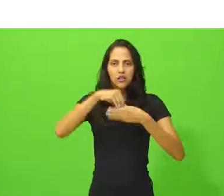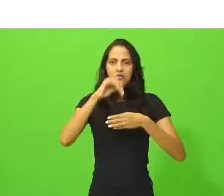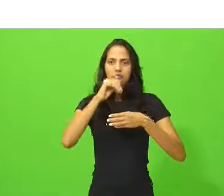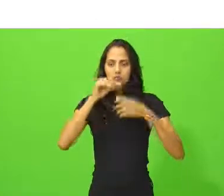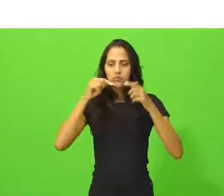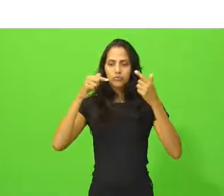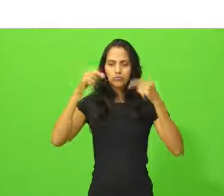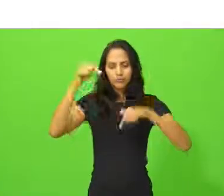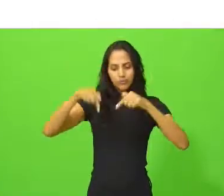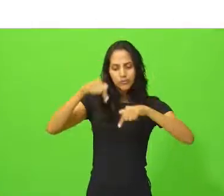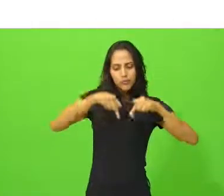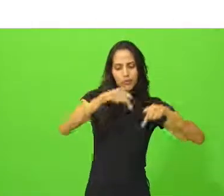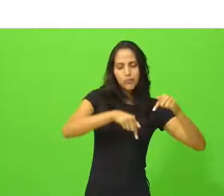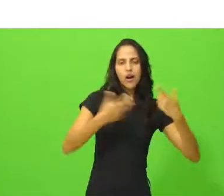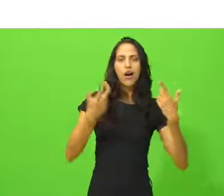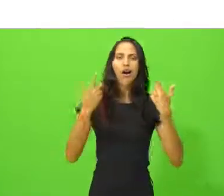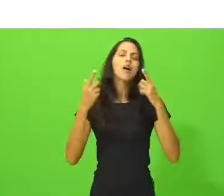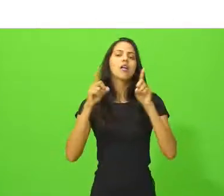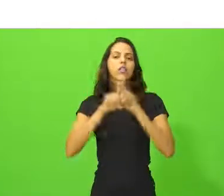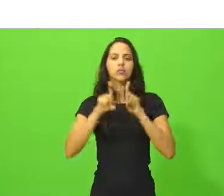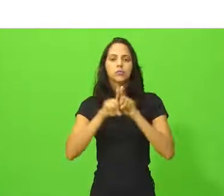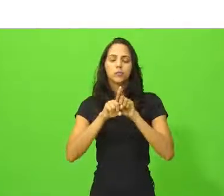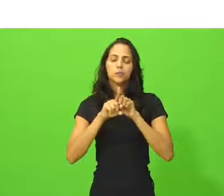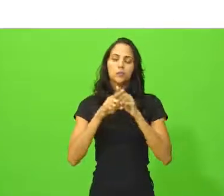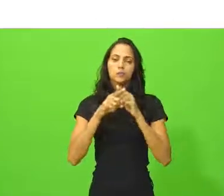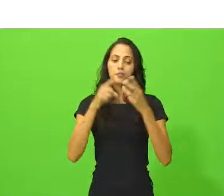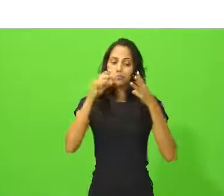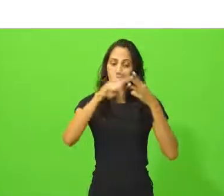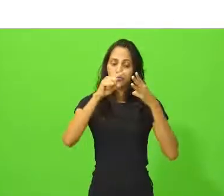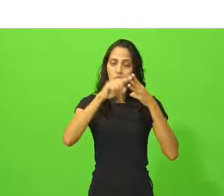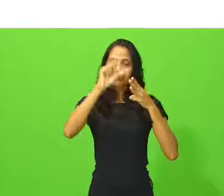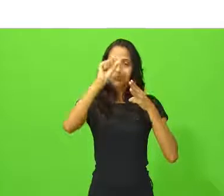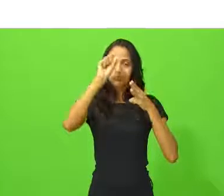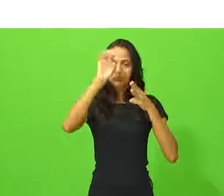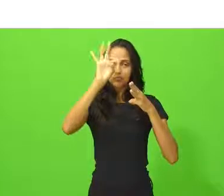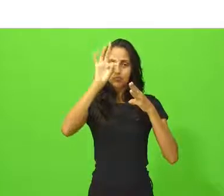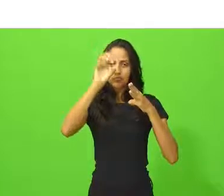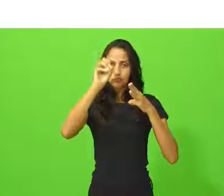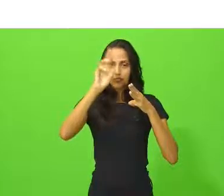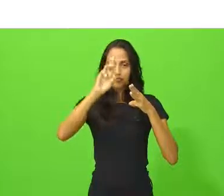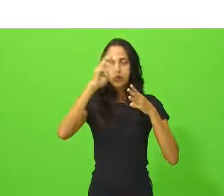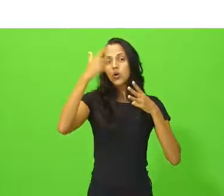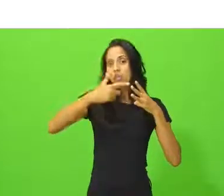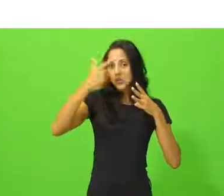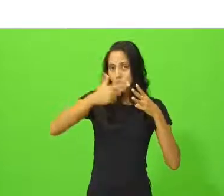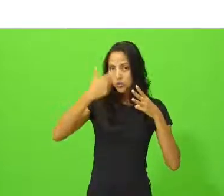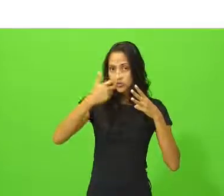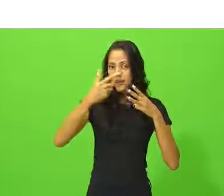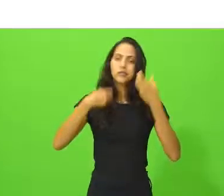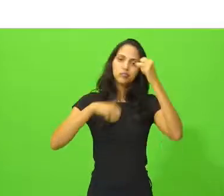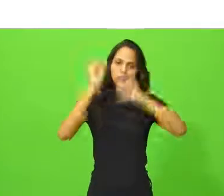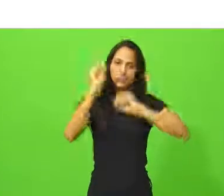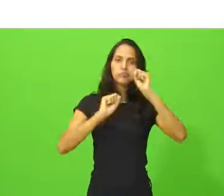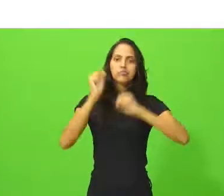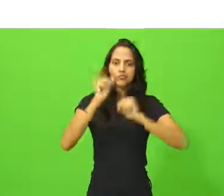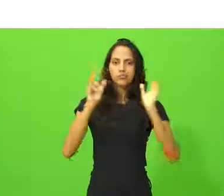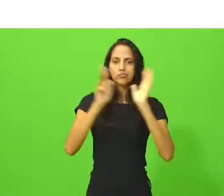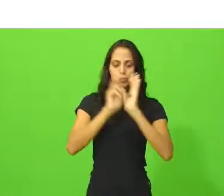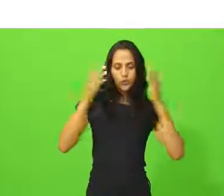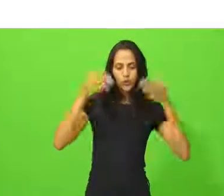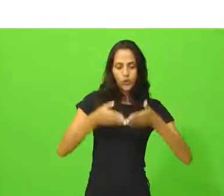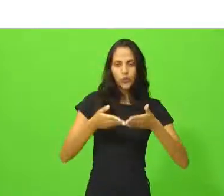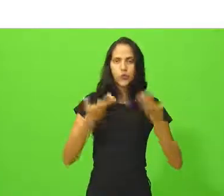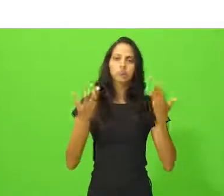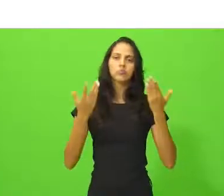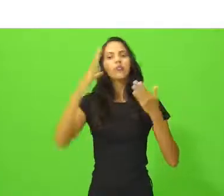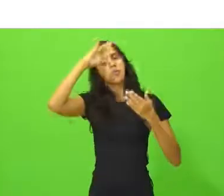linha de produção está ligado ao setor secundário, quem trabalha em determinadas fábricas do Polo